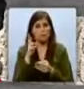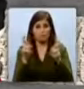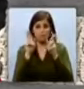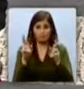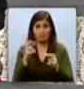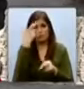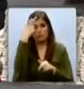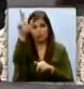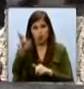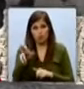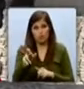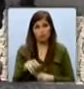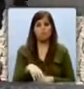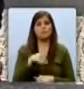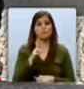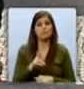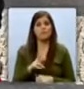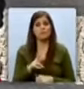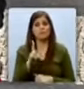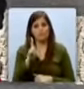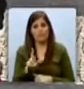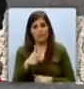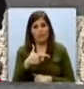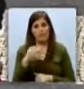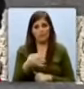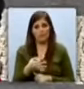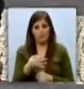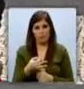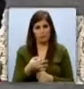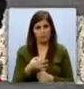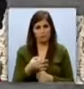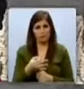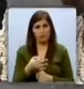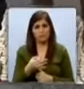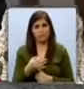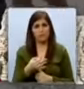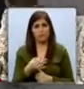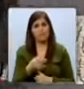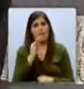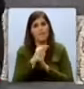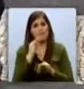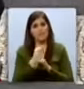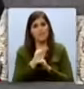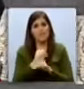sorte Ramos com imagem de la a TDM para a RTP nas comemorações do ano novo chinês